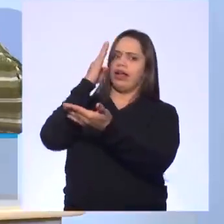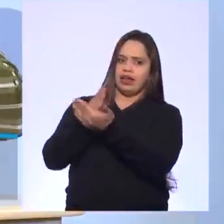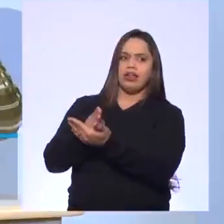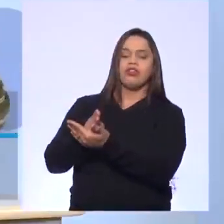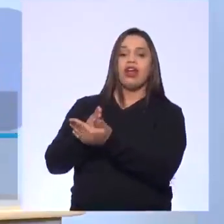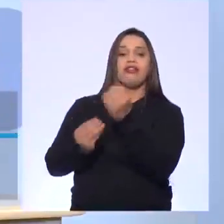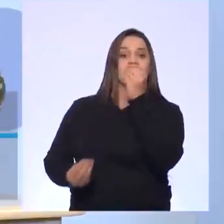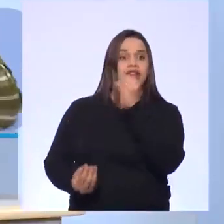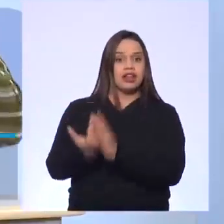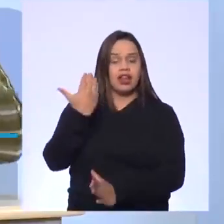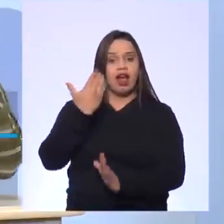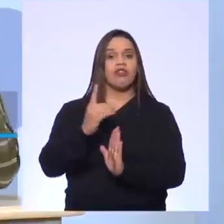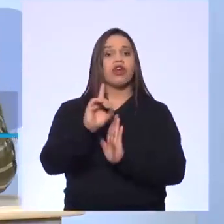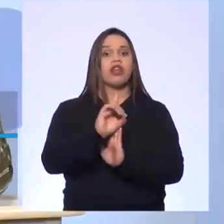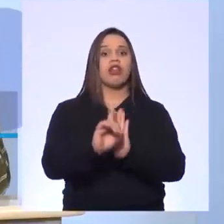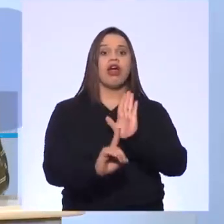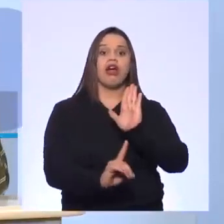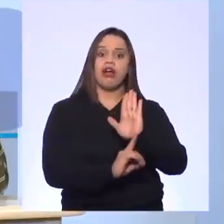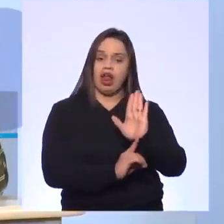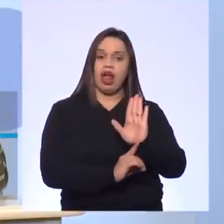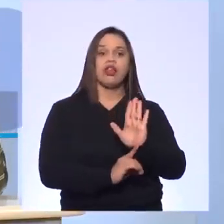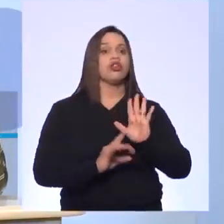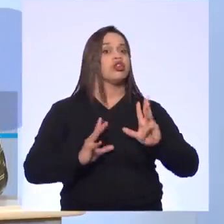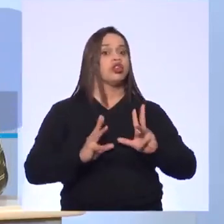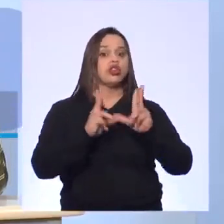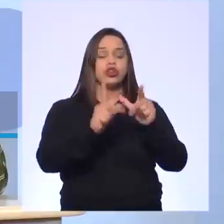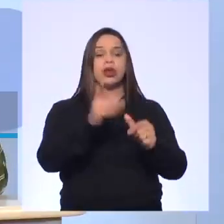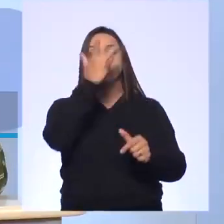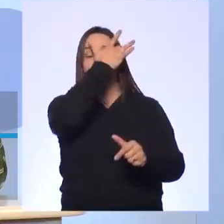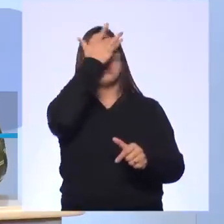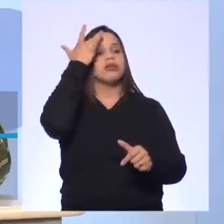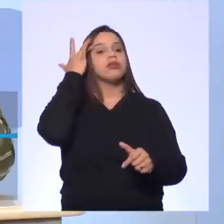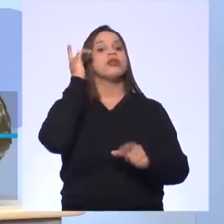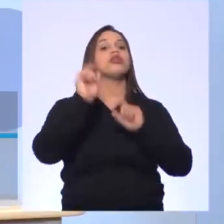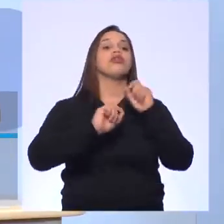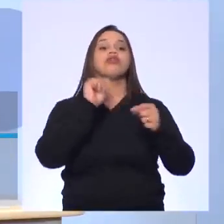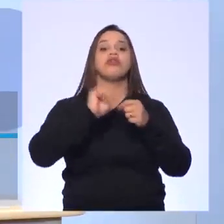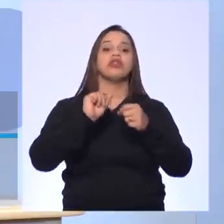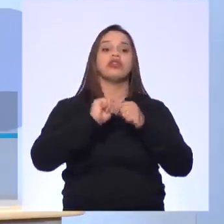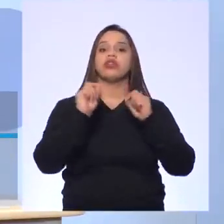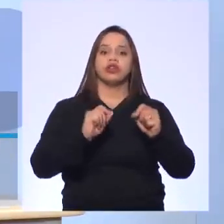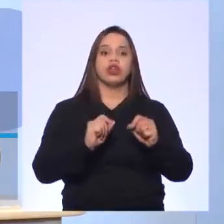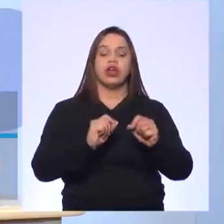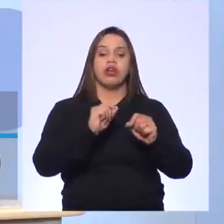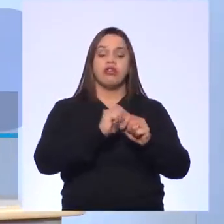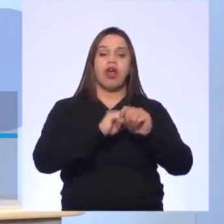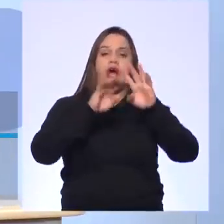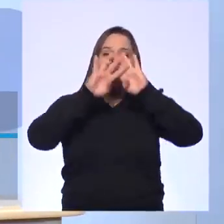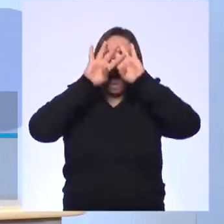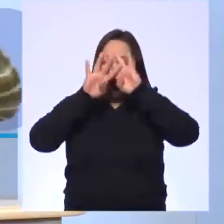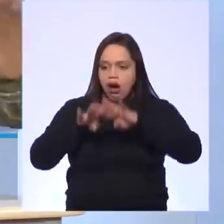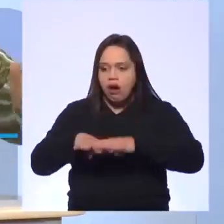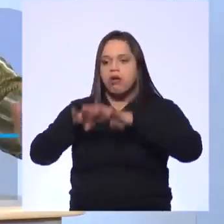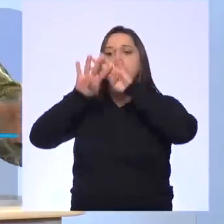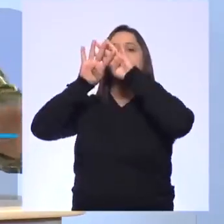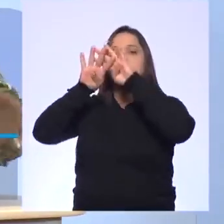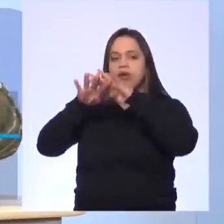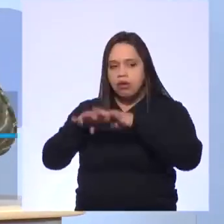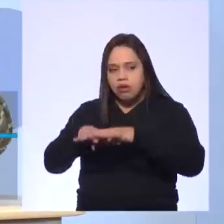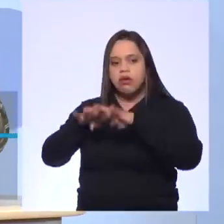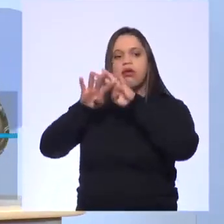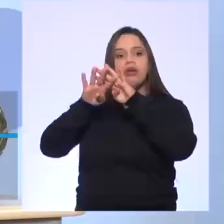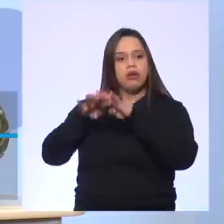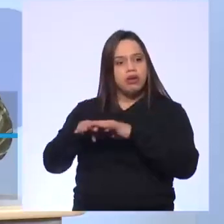decretos, editos, para que as pessoas fizessem culto ao imperador. Não foram todos